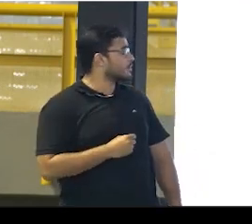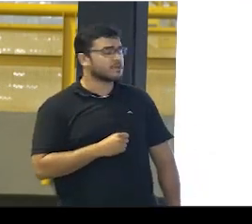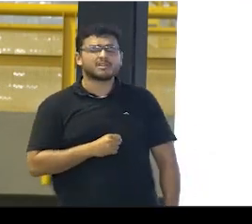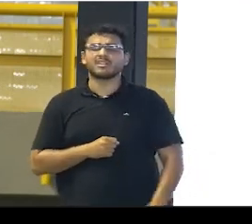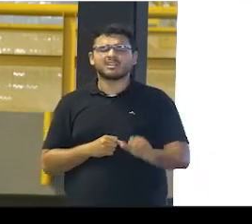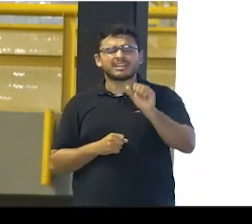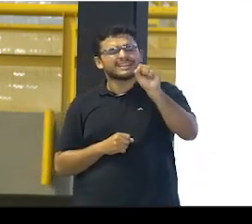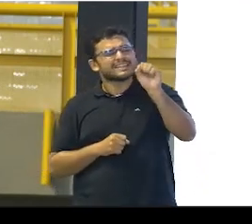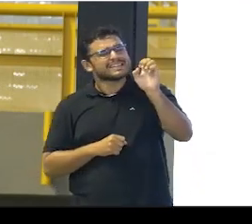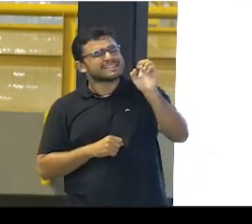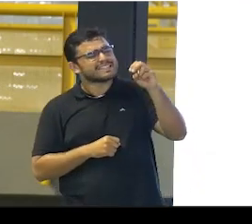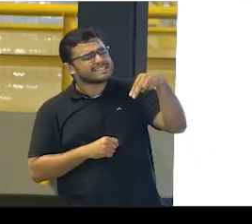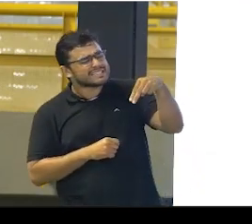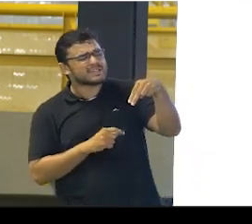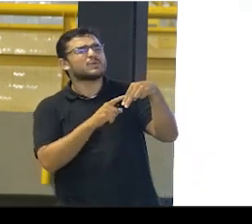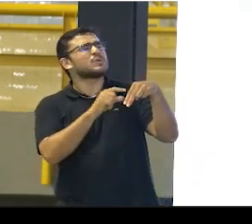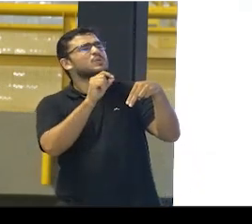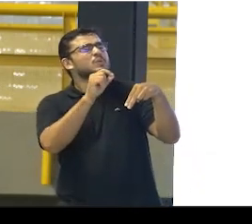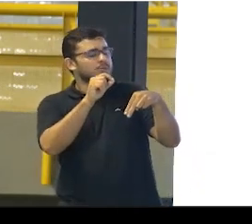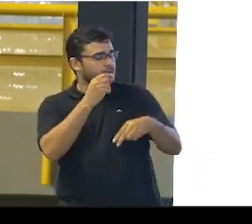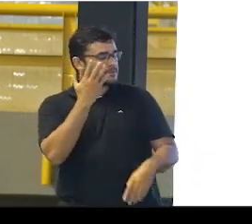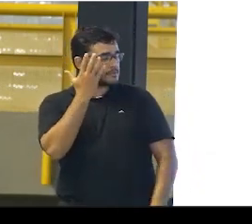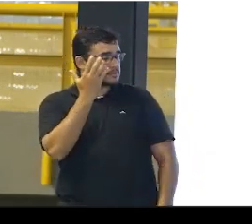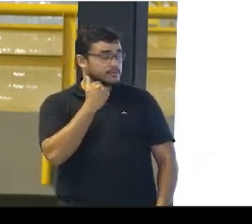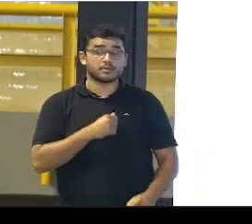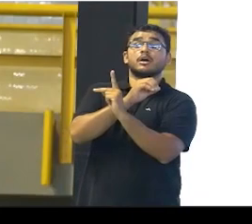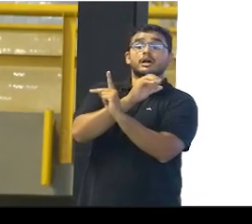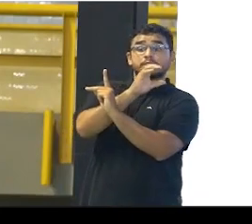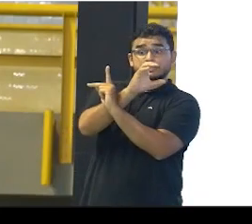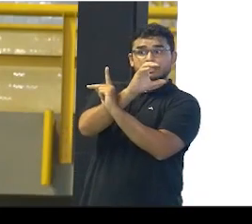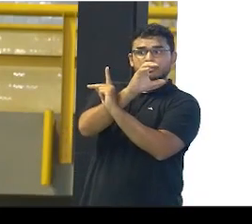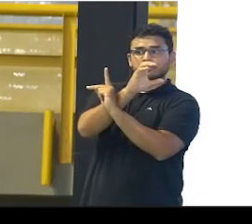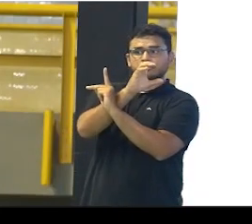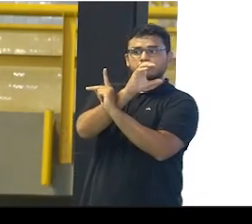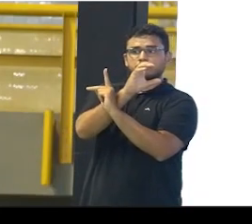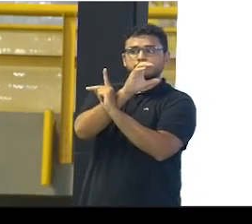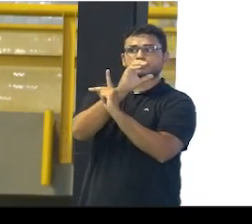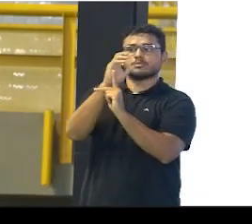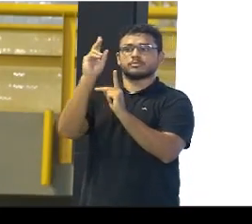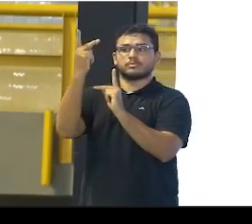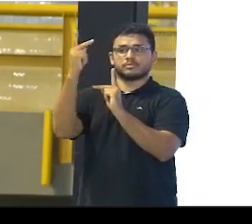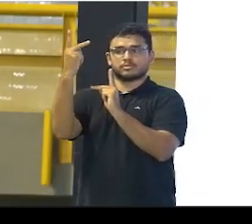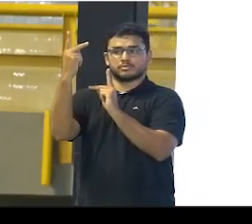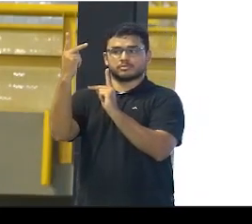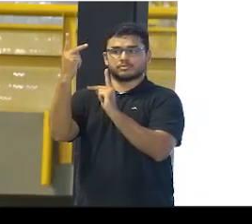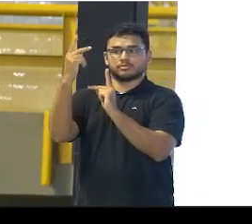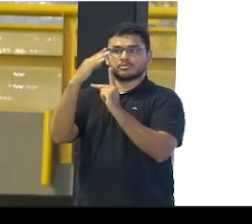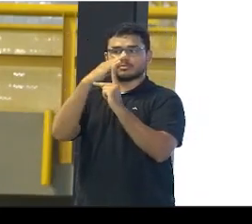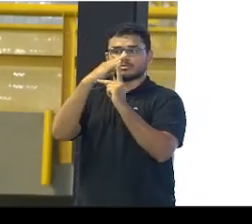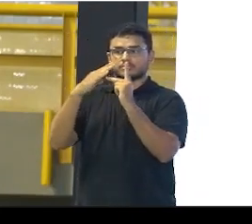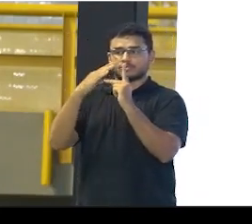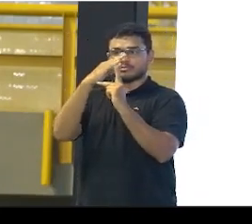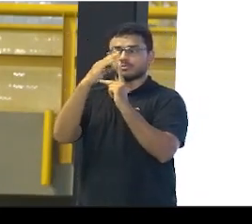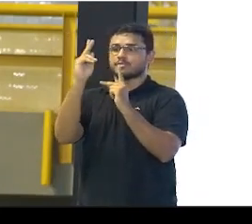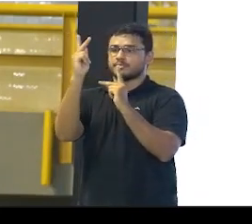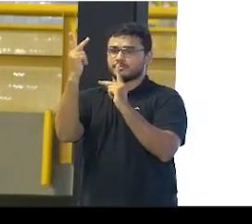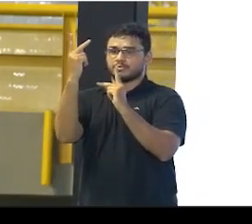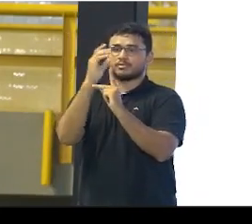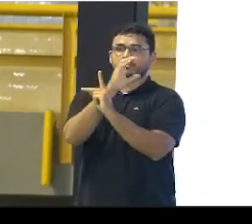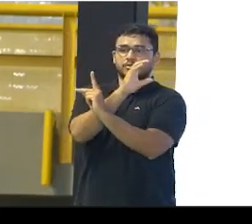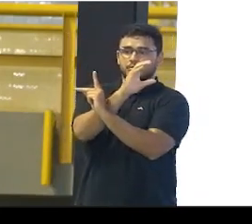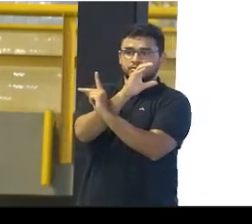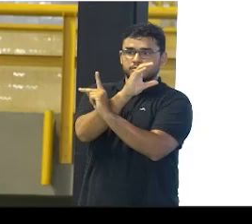e no alvo, tá? Tá fazendo tirar o alvo. Aí a pessoa tá com